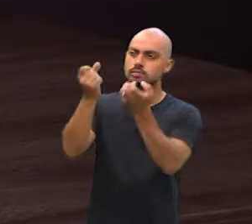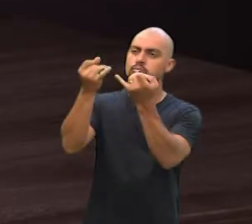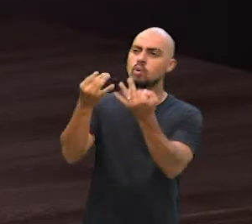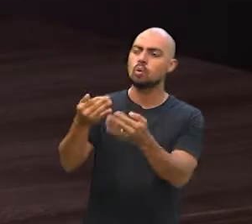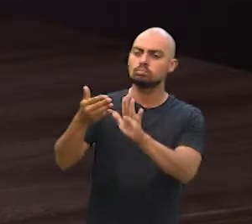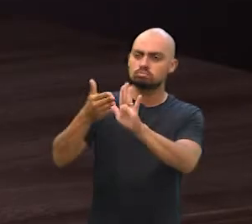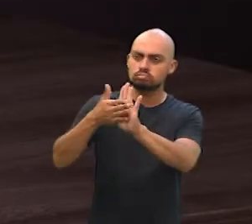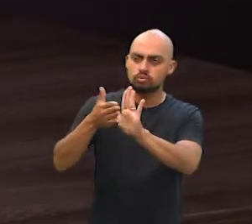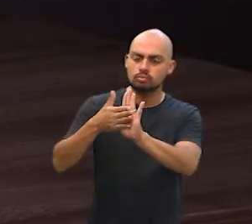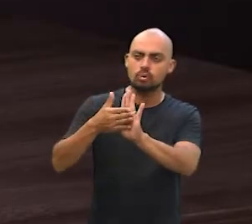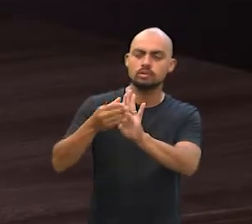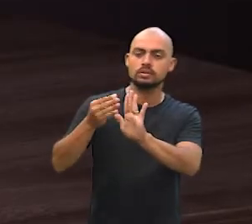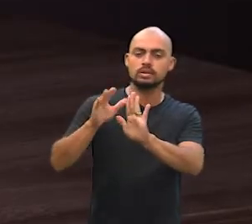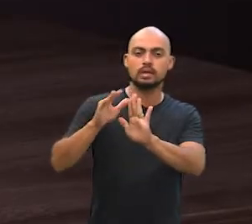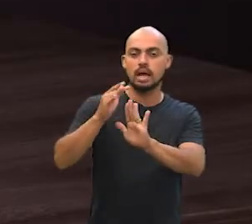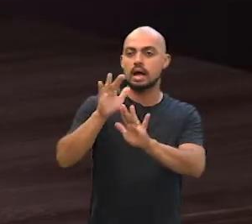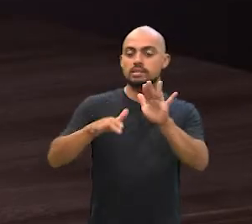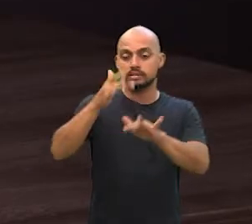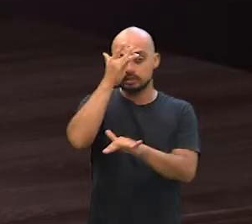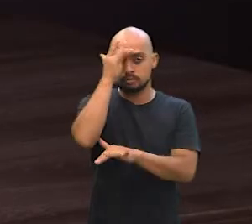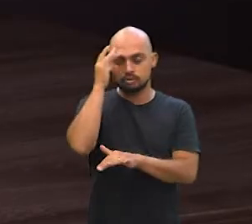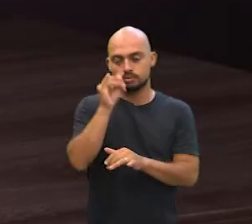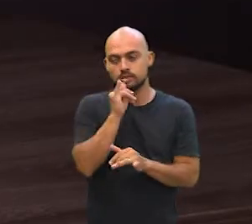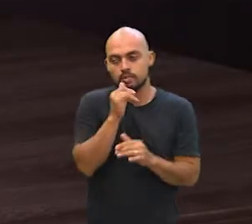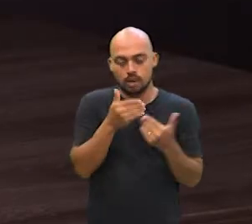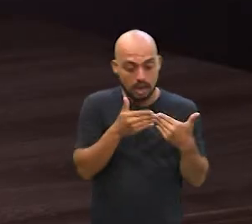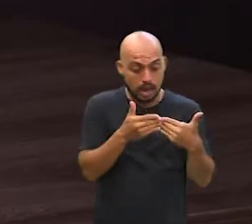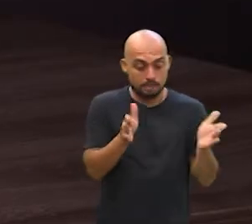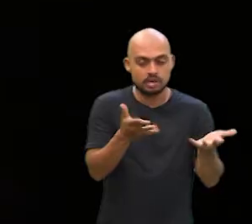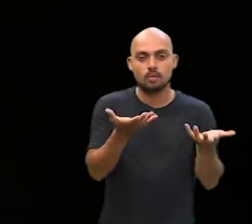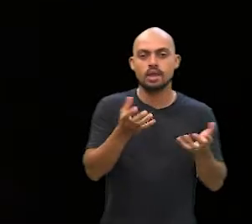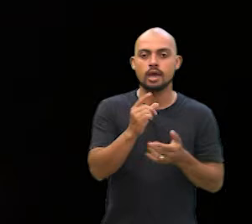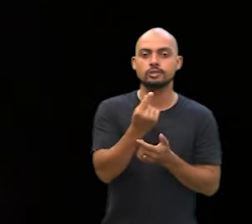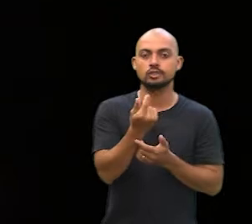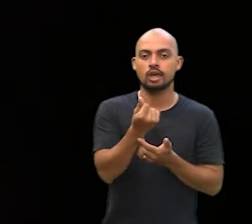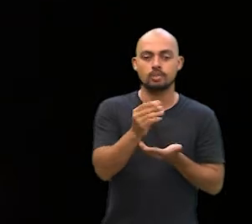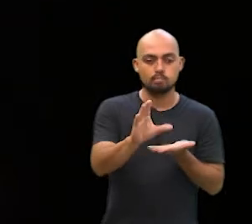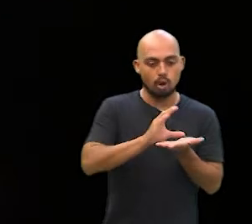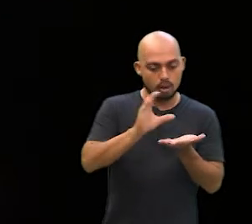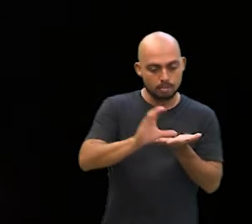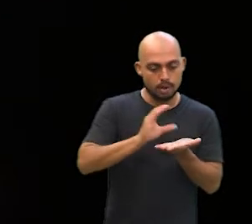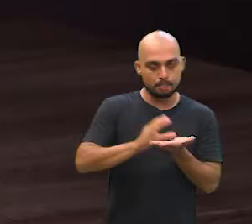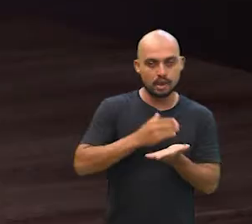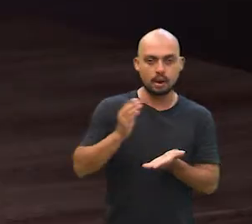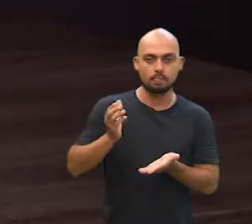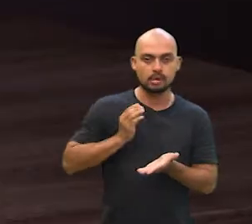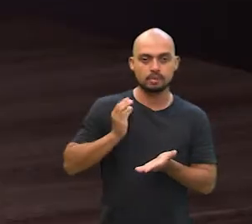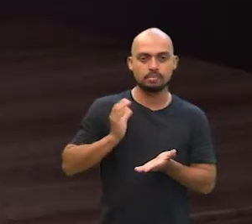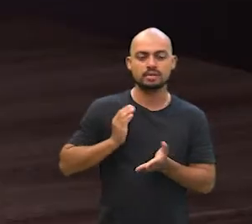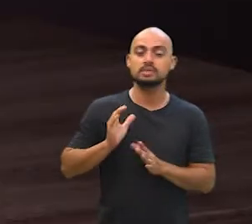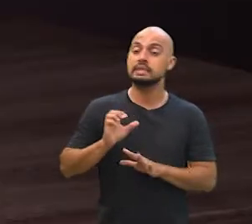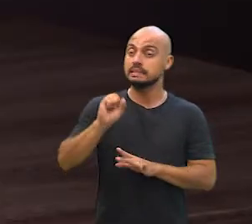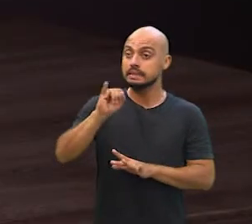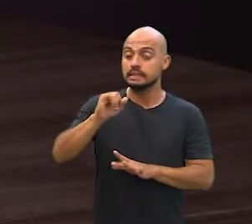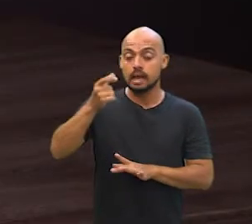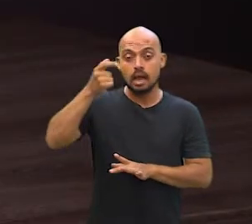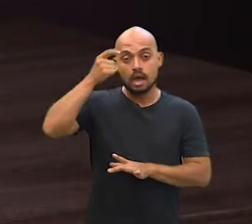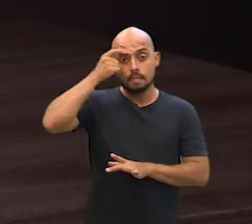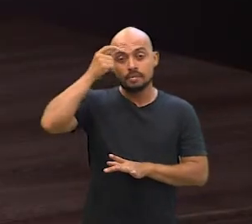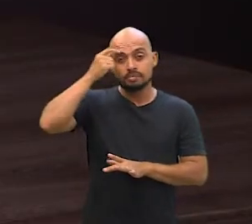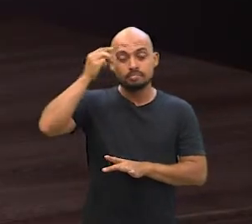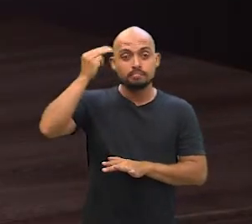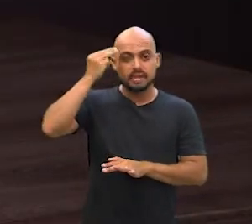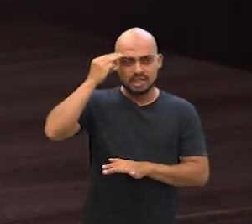Muita gente fala assim, olha, eu quero abrir um negócio para ganhar dinheiro. Se a pessoa tem essa